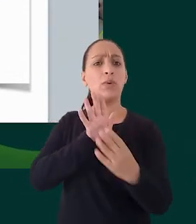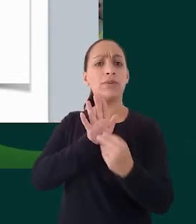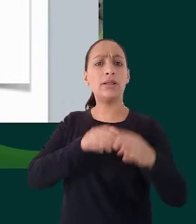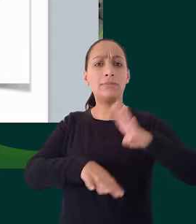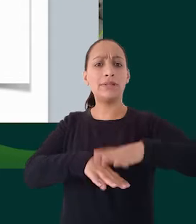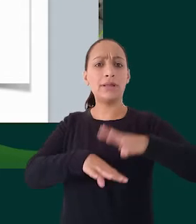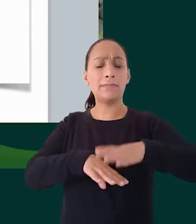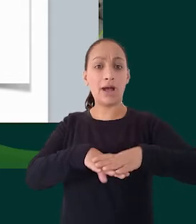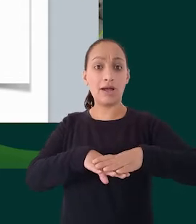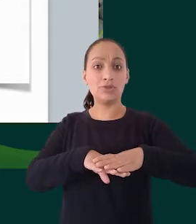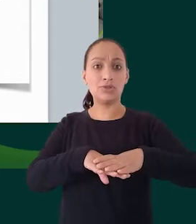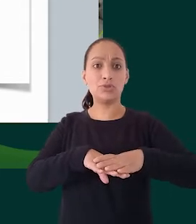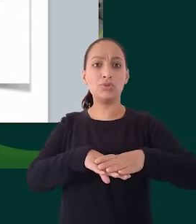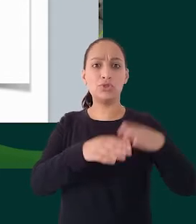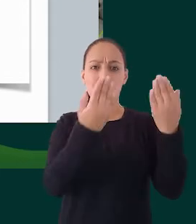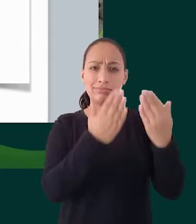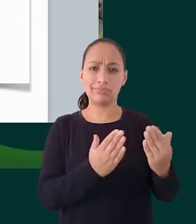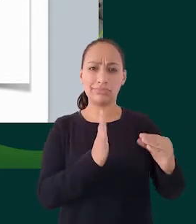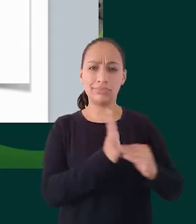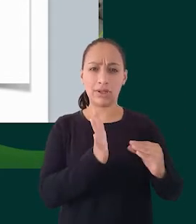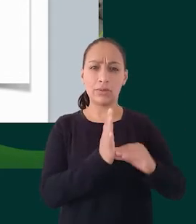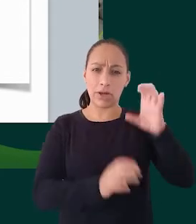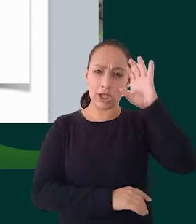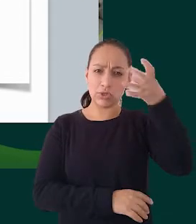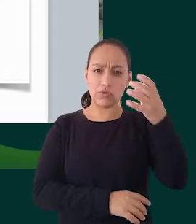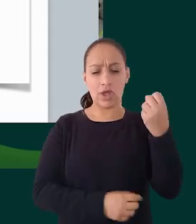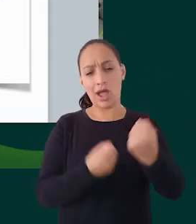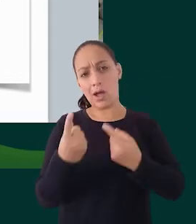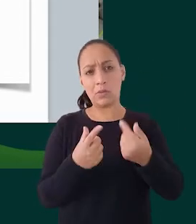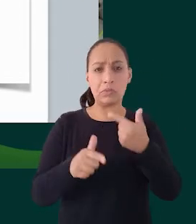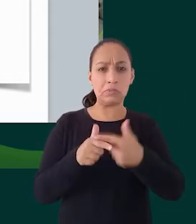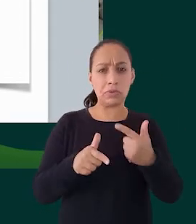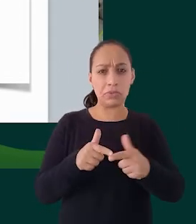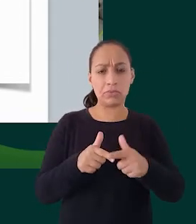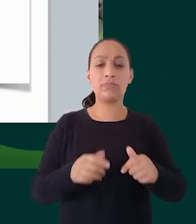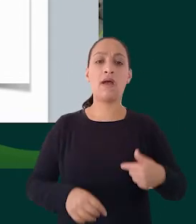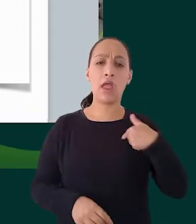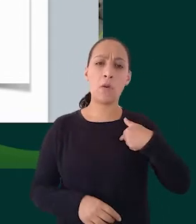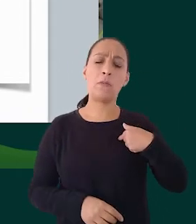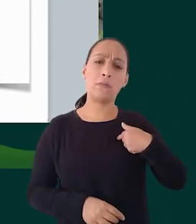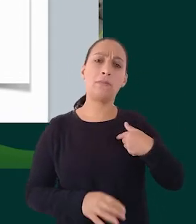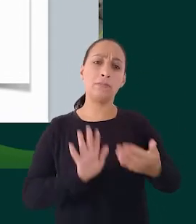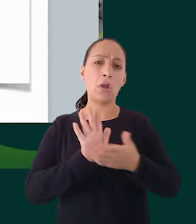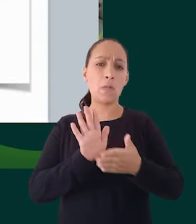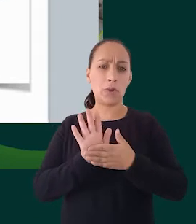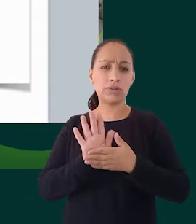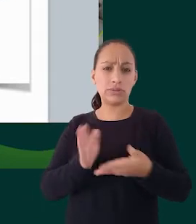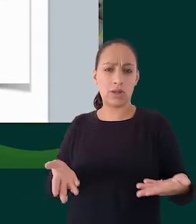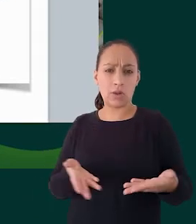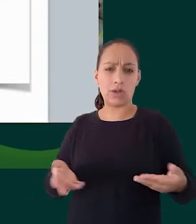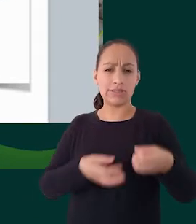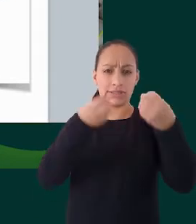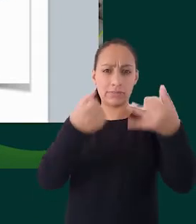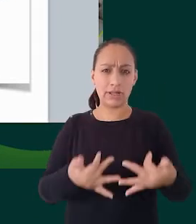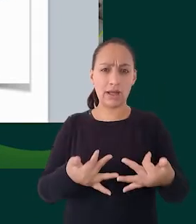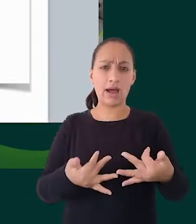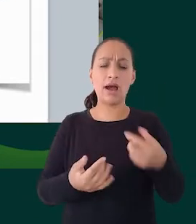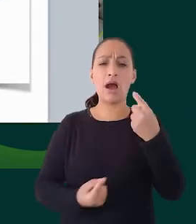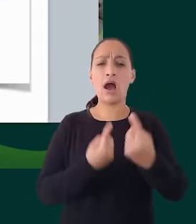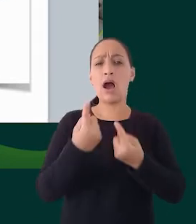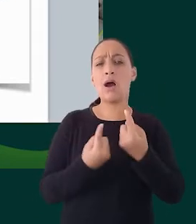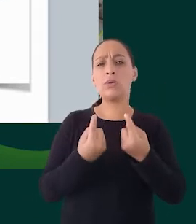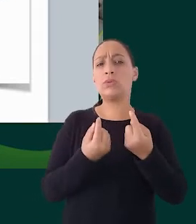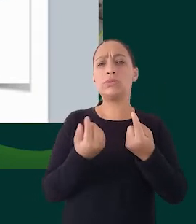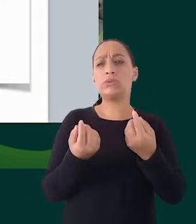machine learning para resolver algum problema. E eu pretendo aqui, ao longo das próximas falas, falar um pouquinho para vocês de alguns exemplos,